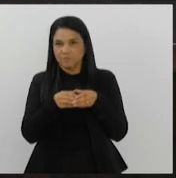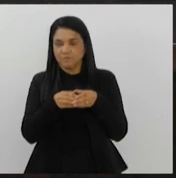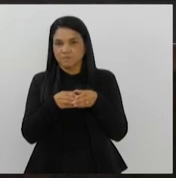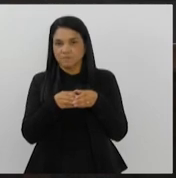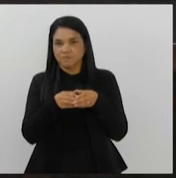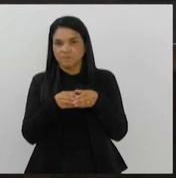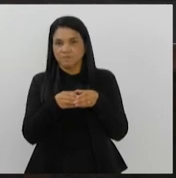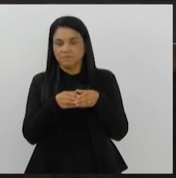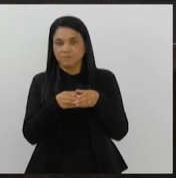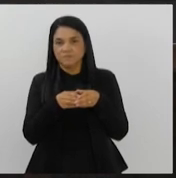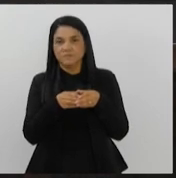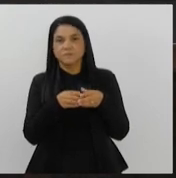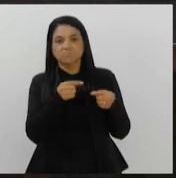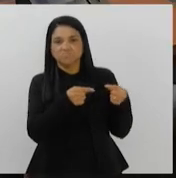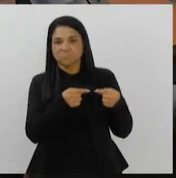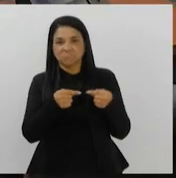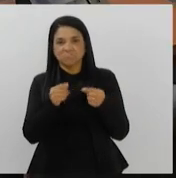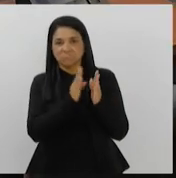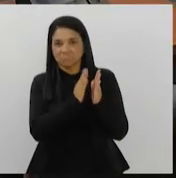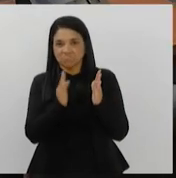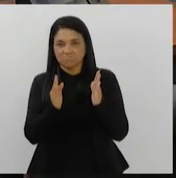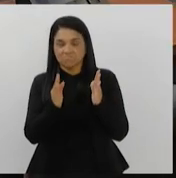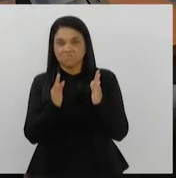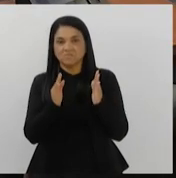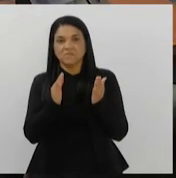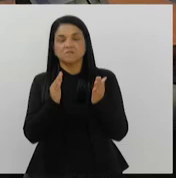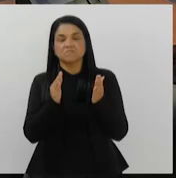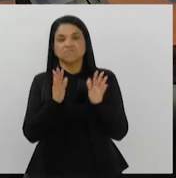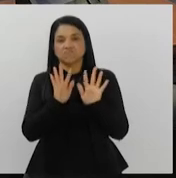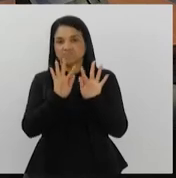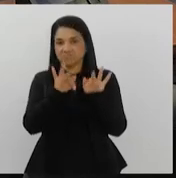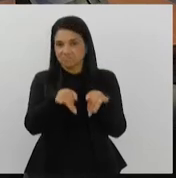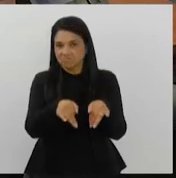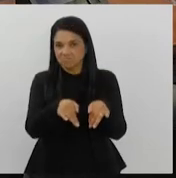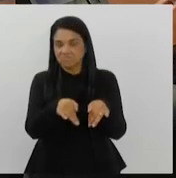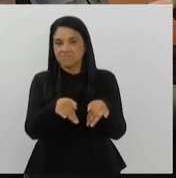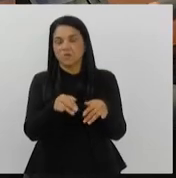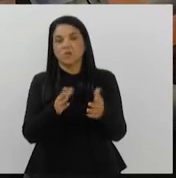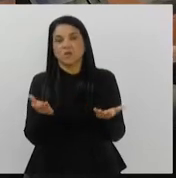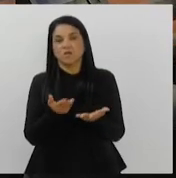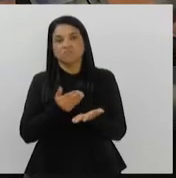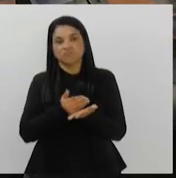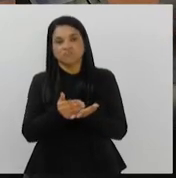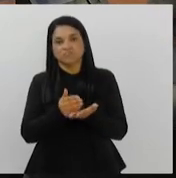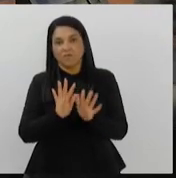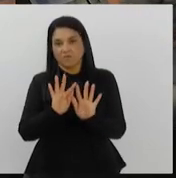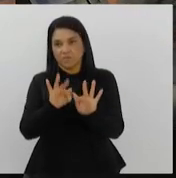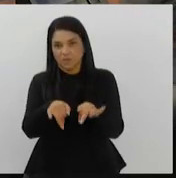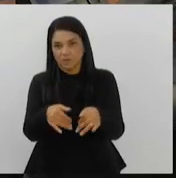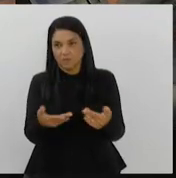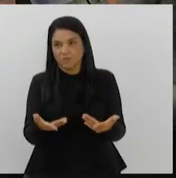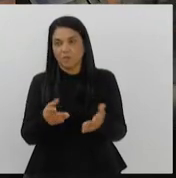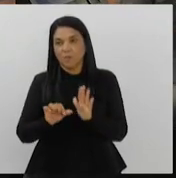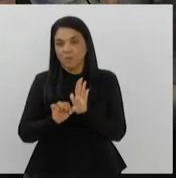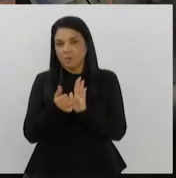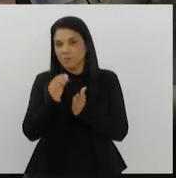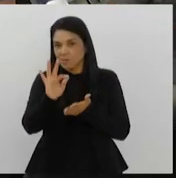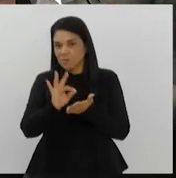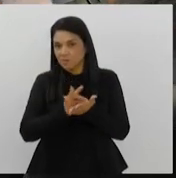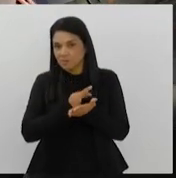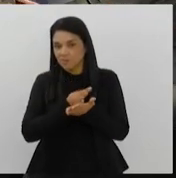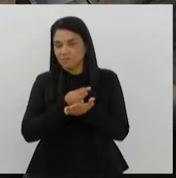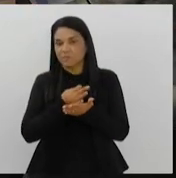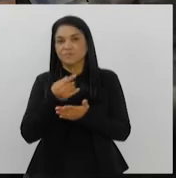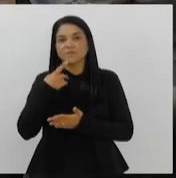Nada mais havendo tratado na ordem do dia, passamos ao expediente final. Nosso primeiro orador,